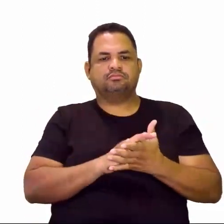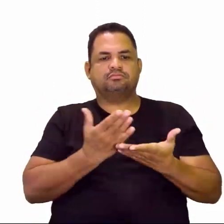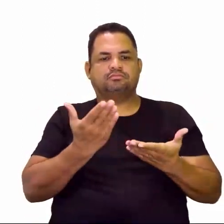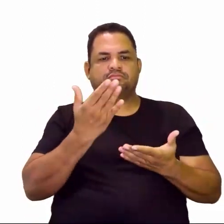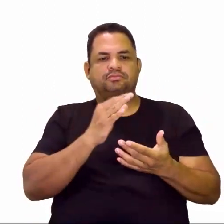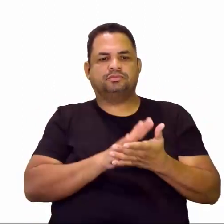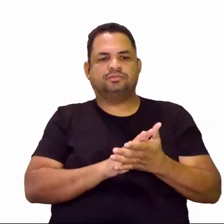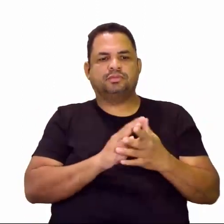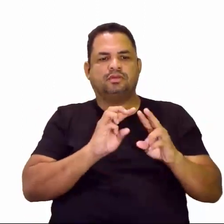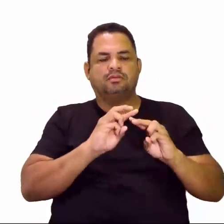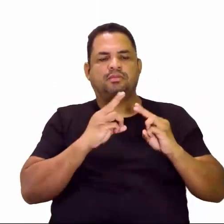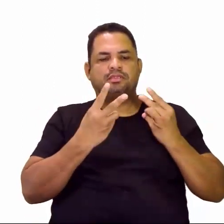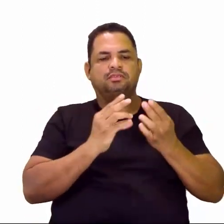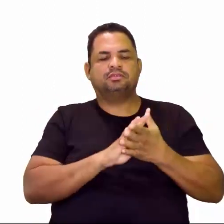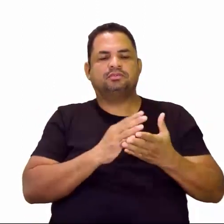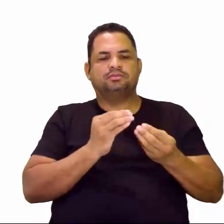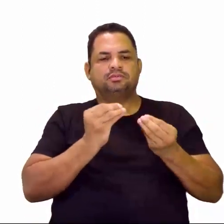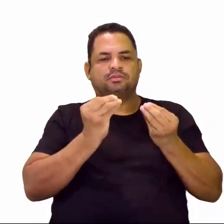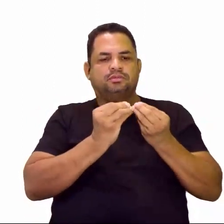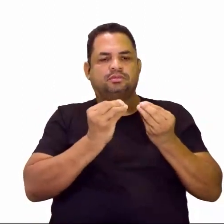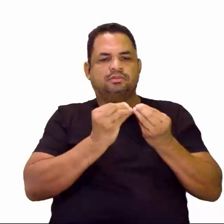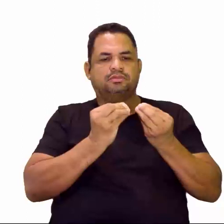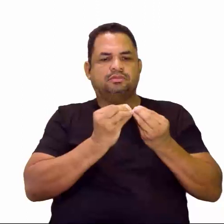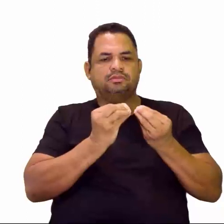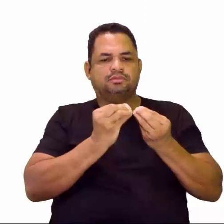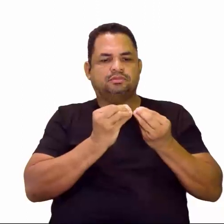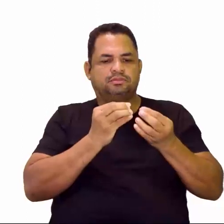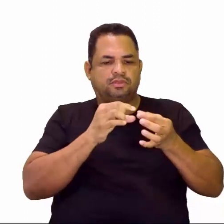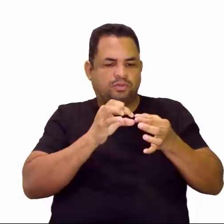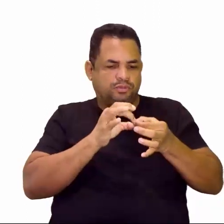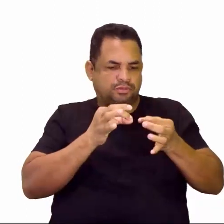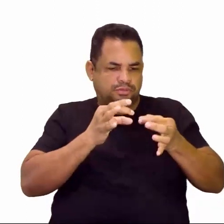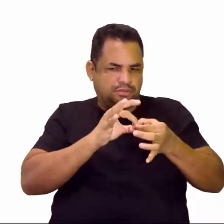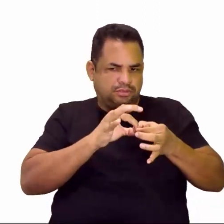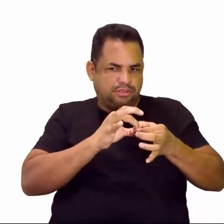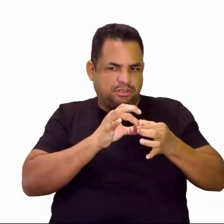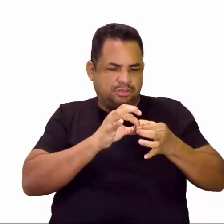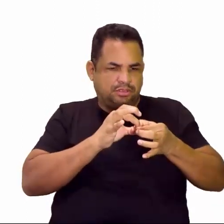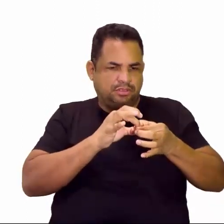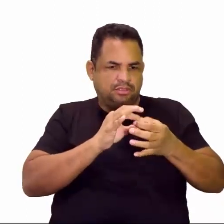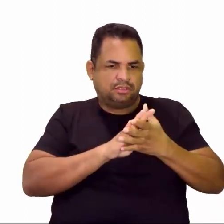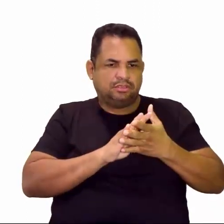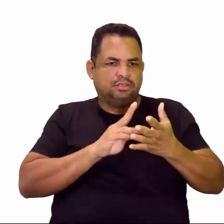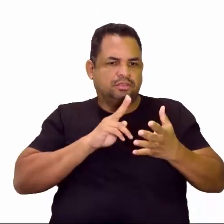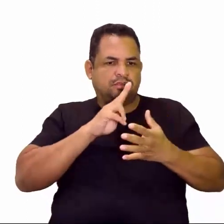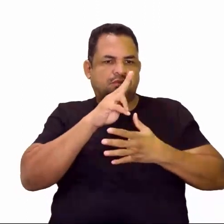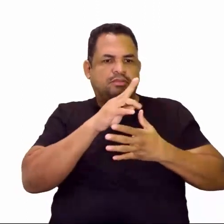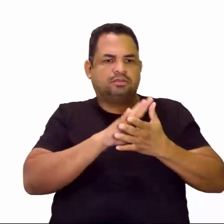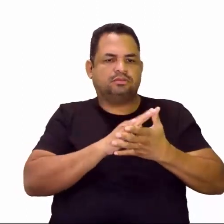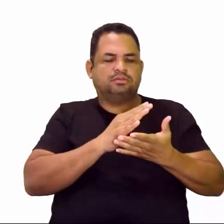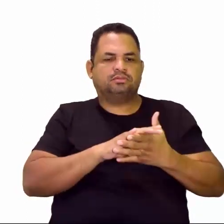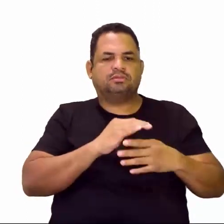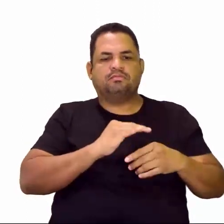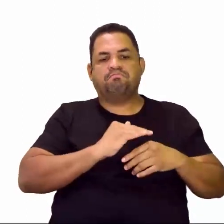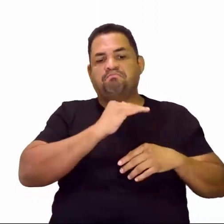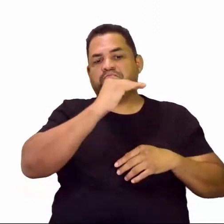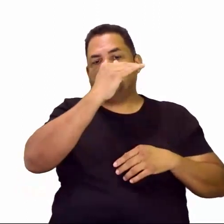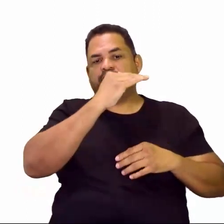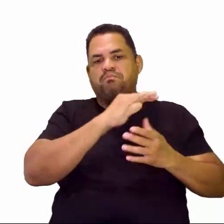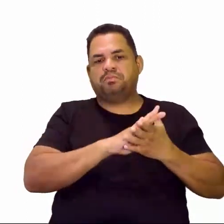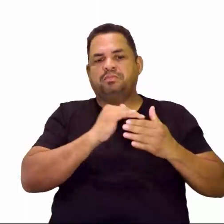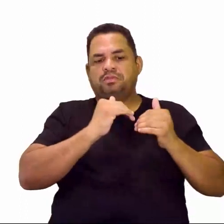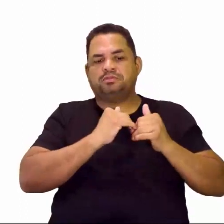encontra no estado sólido, as moléculas estão bem unidas entre si, né? A força de coesão é maior do que